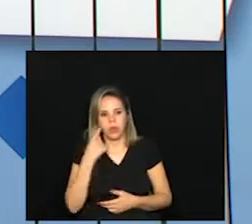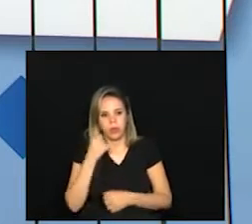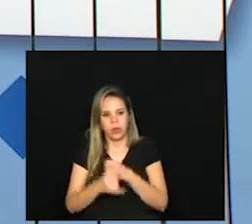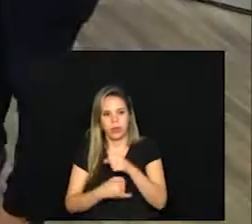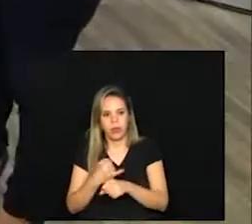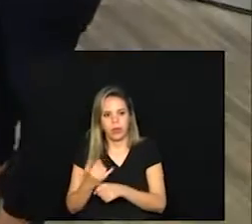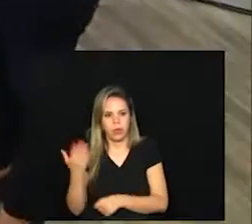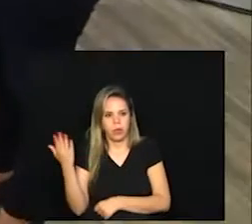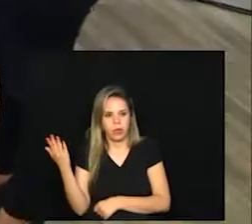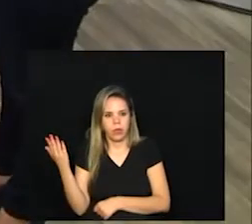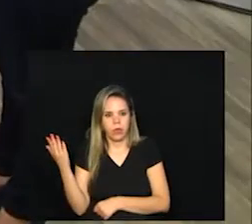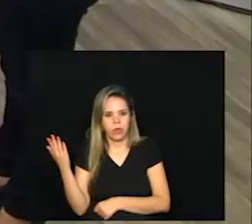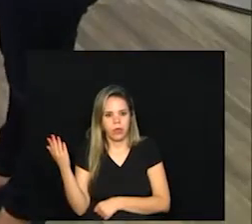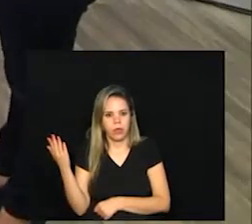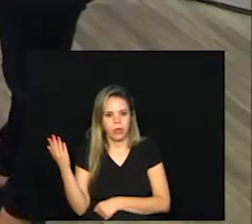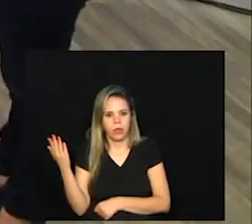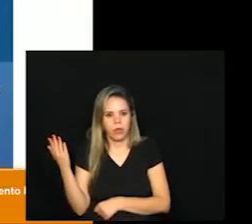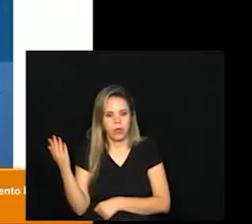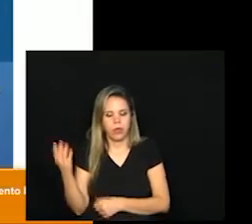site